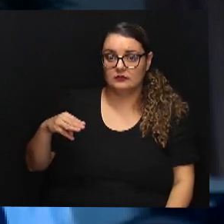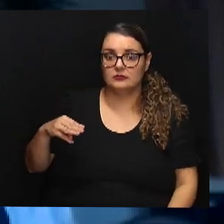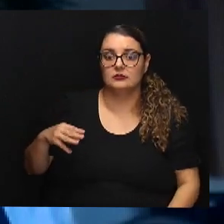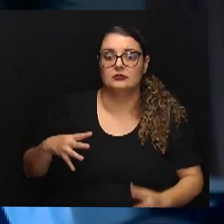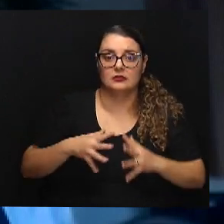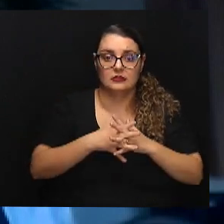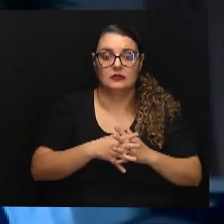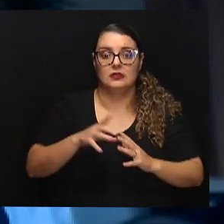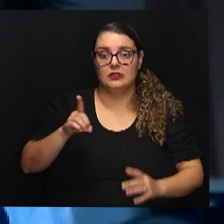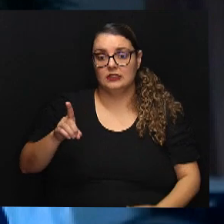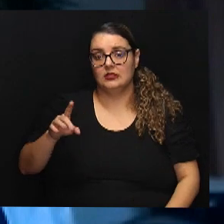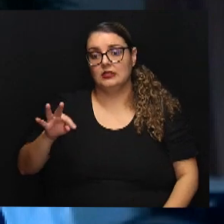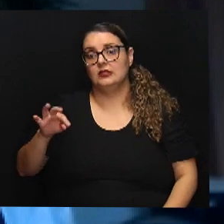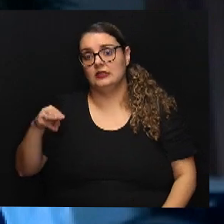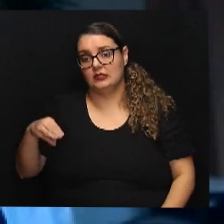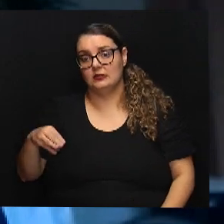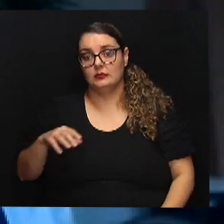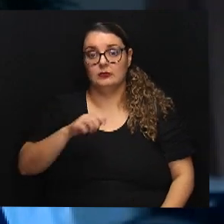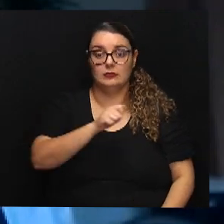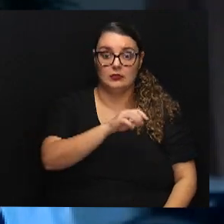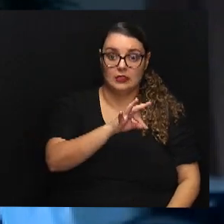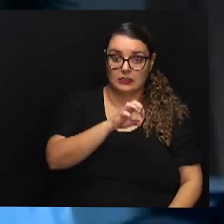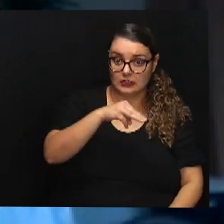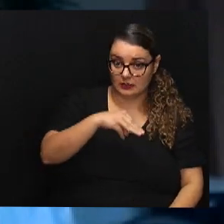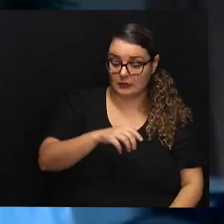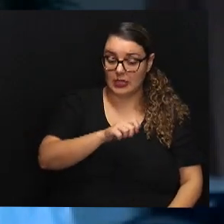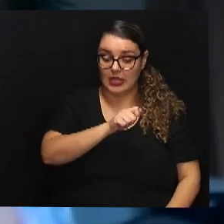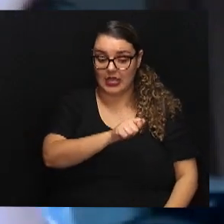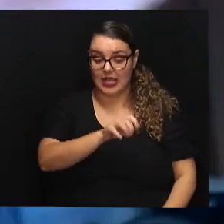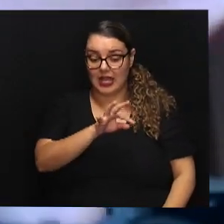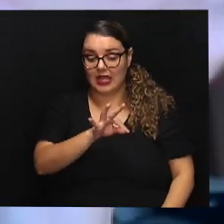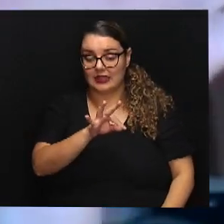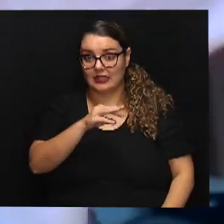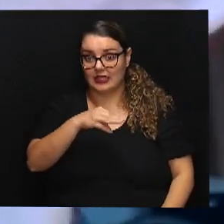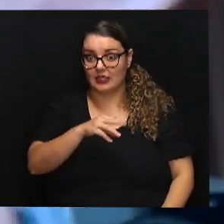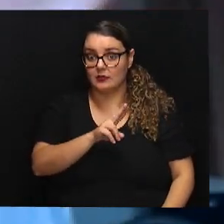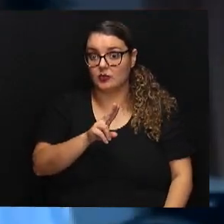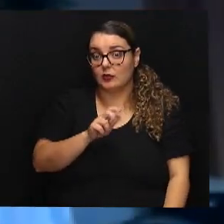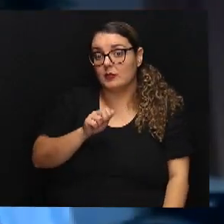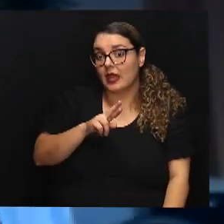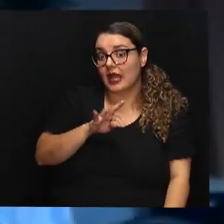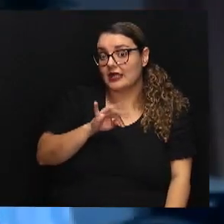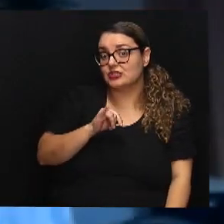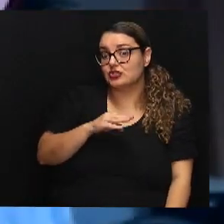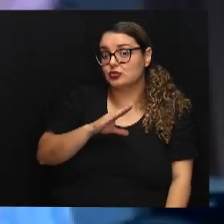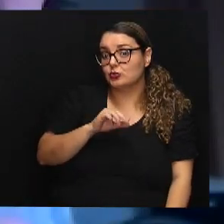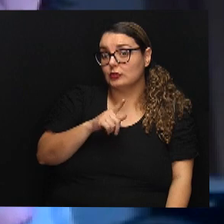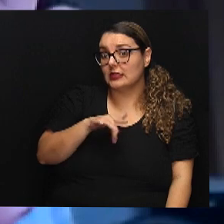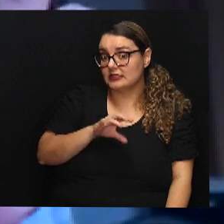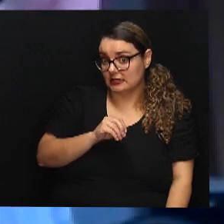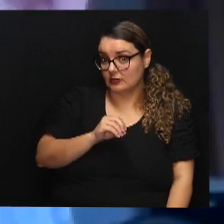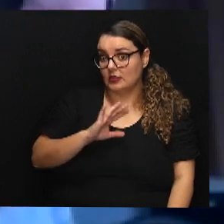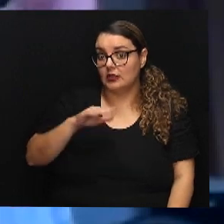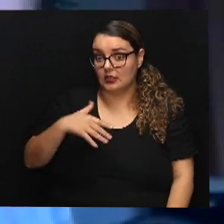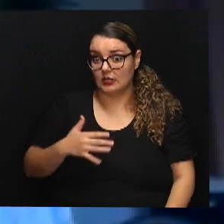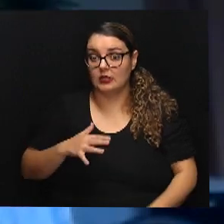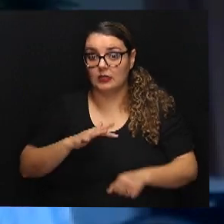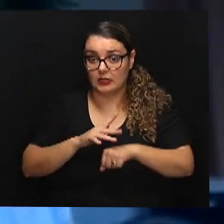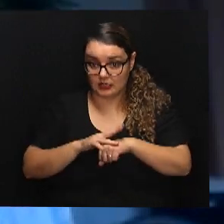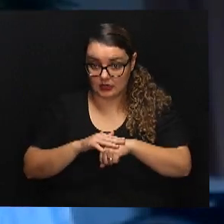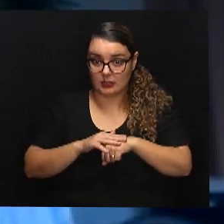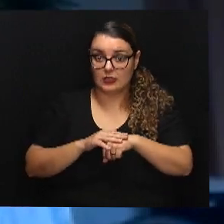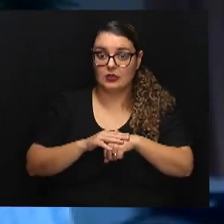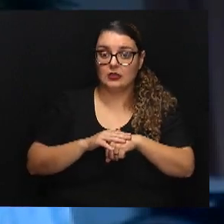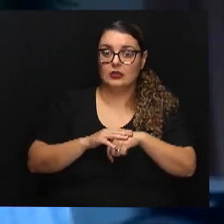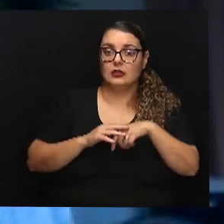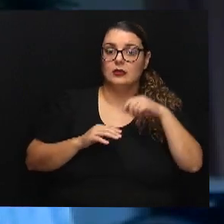né? Então, que é a ATM. Muitos pacientes até confundem DTM com ATM. ATM é o nome da